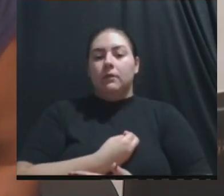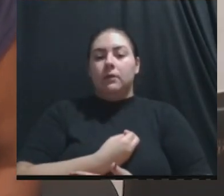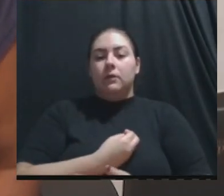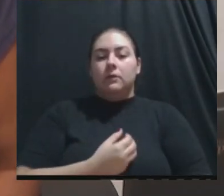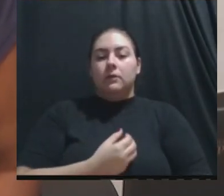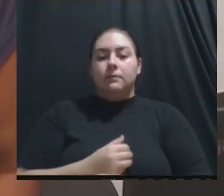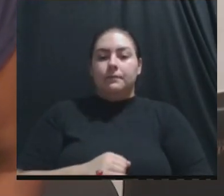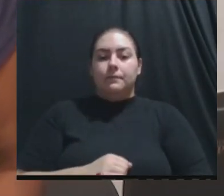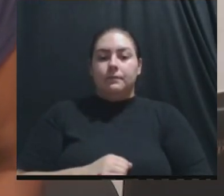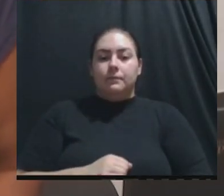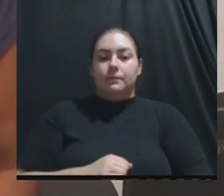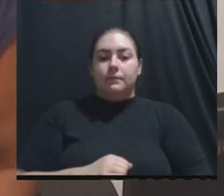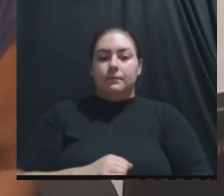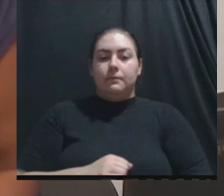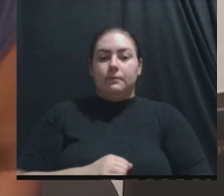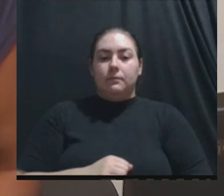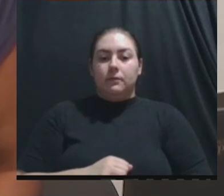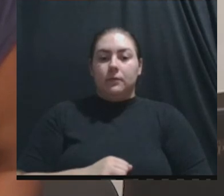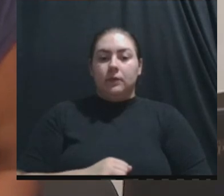de Campinas,